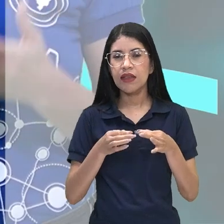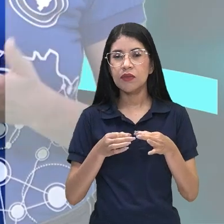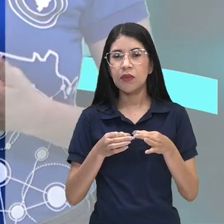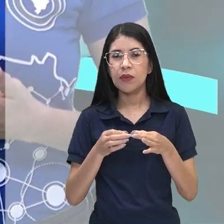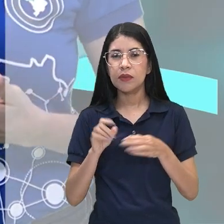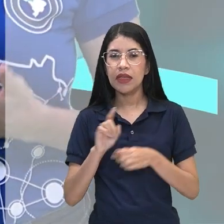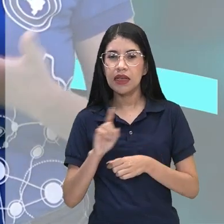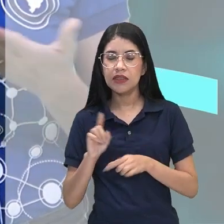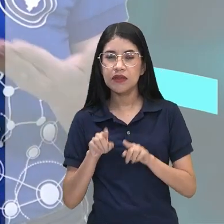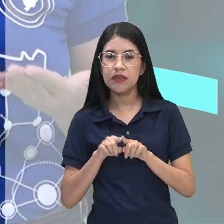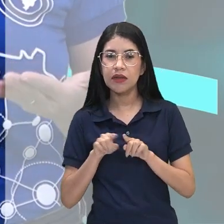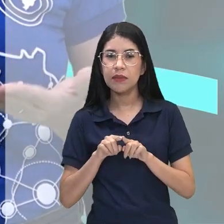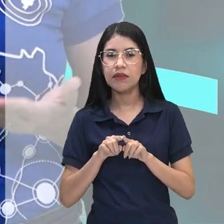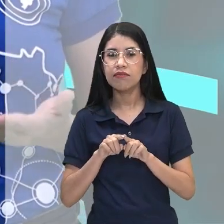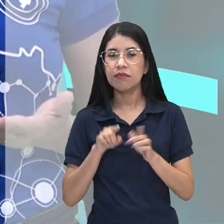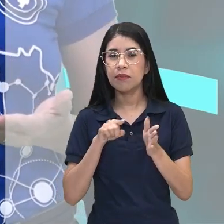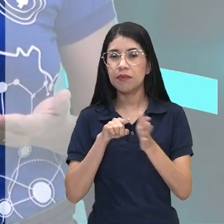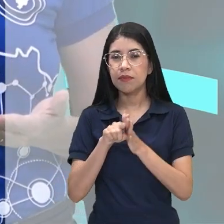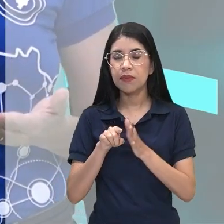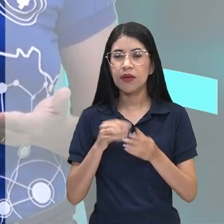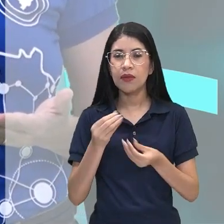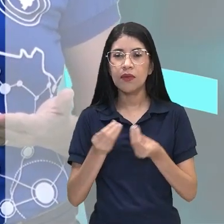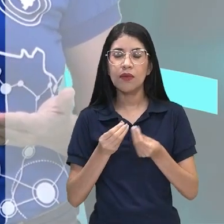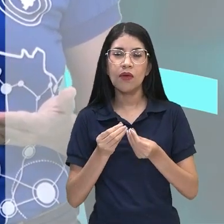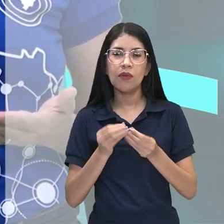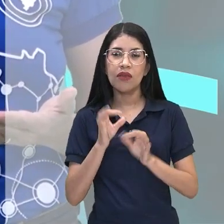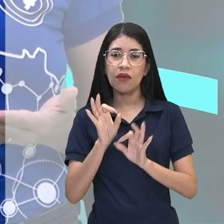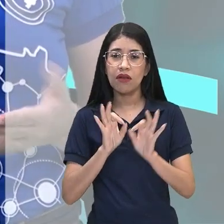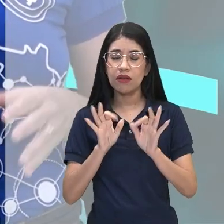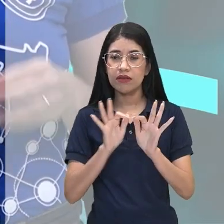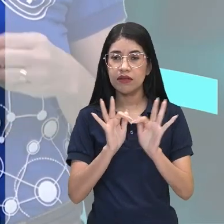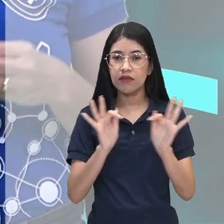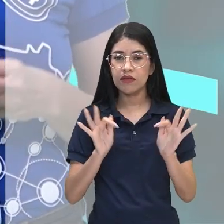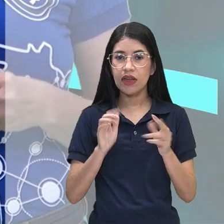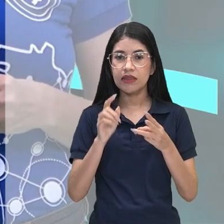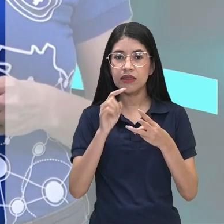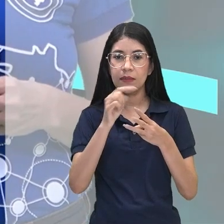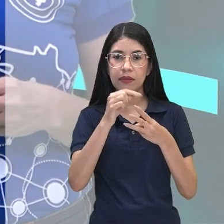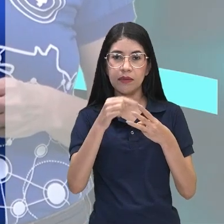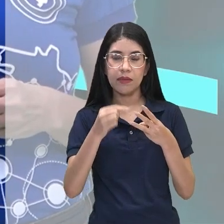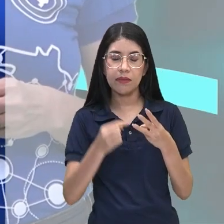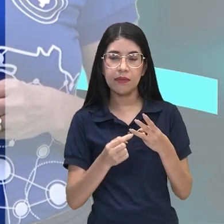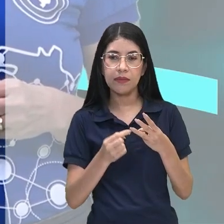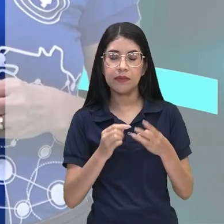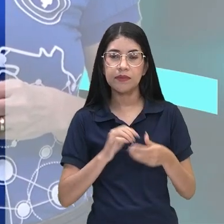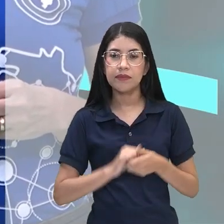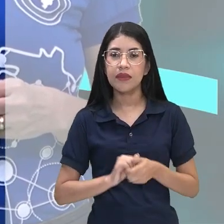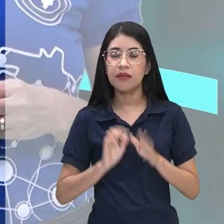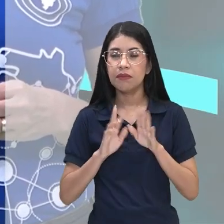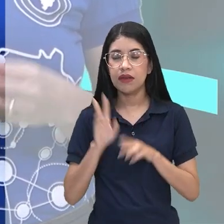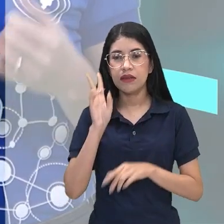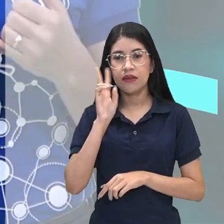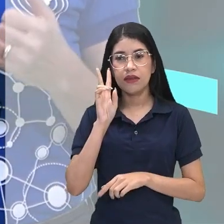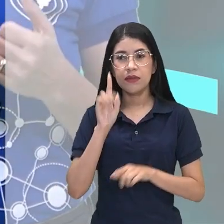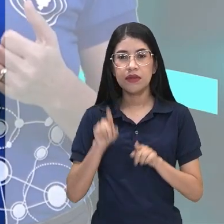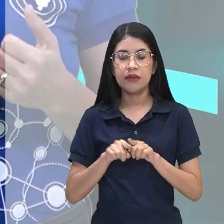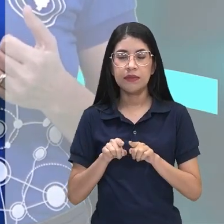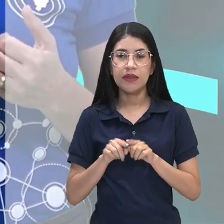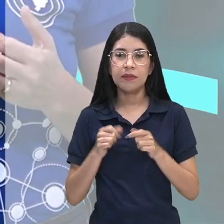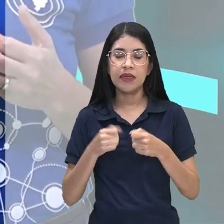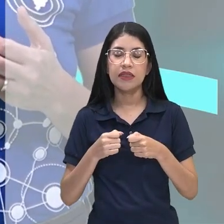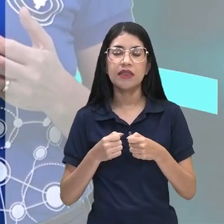Então, como é que eu faço uma frase nessas três formas? E lembrando que você tem que ver nas formas também